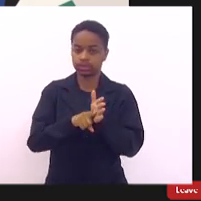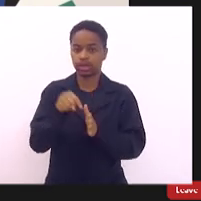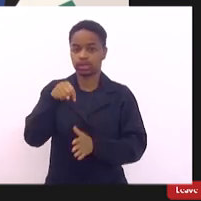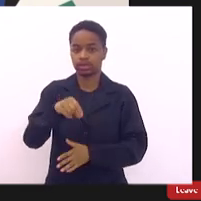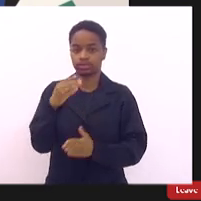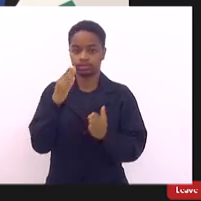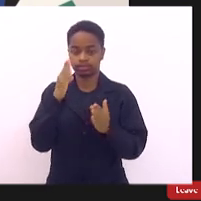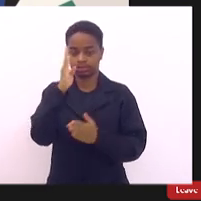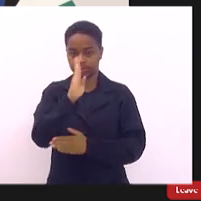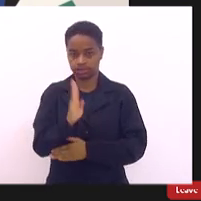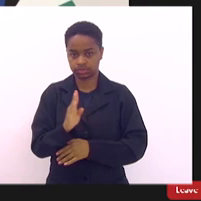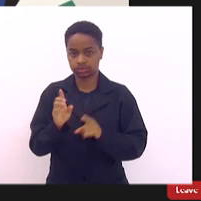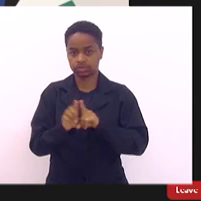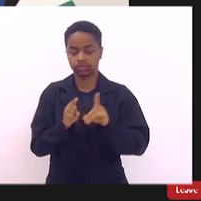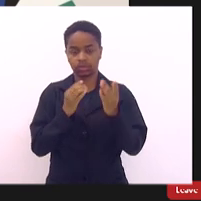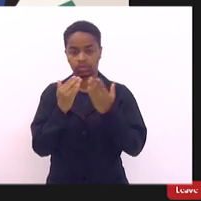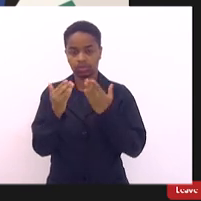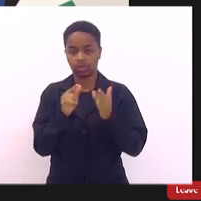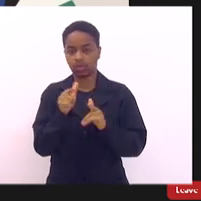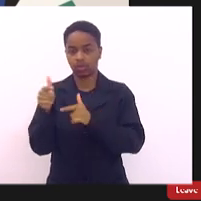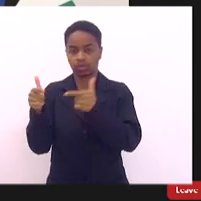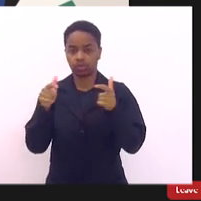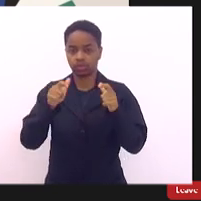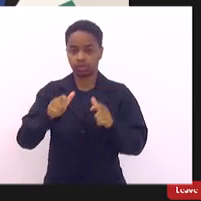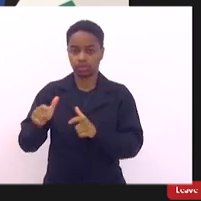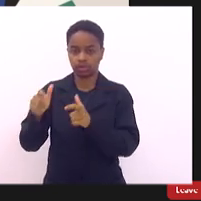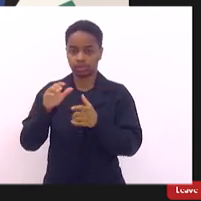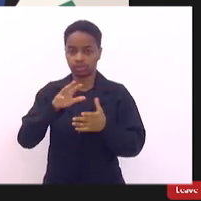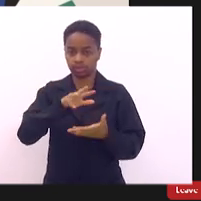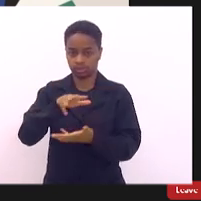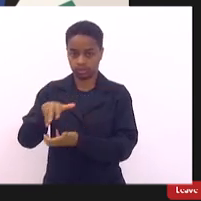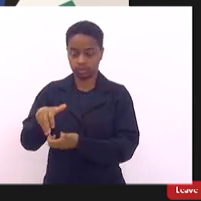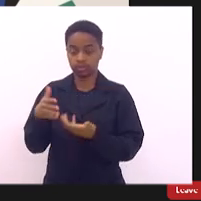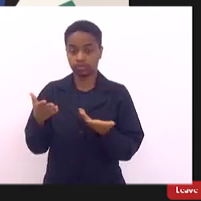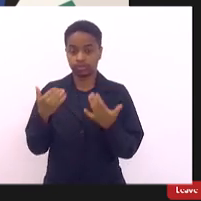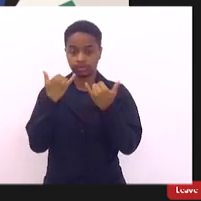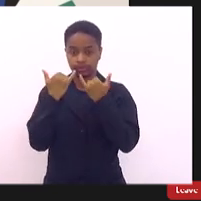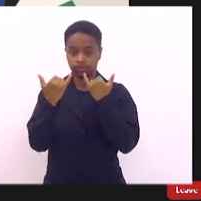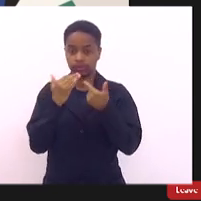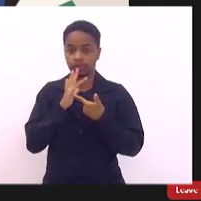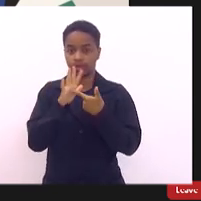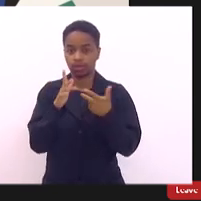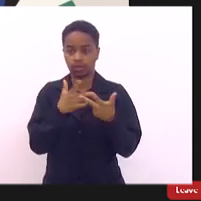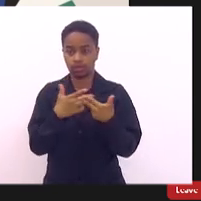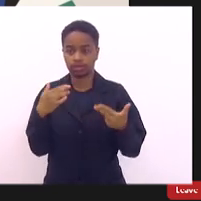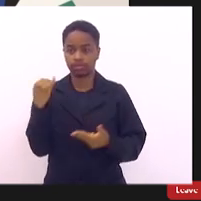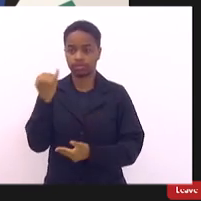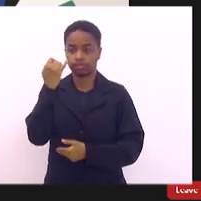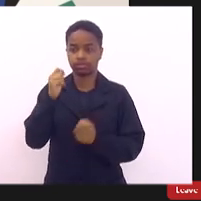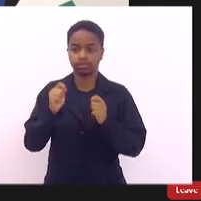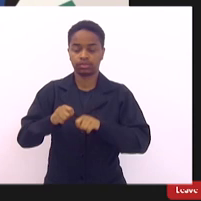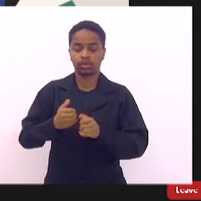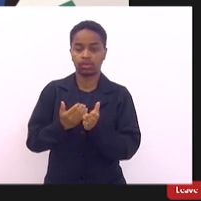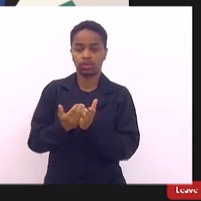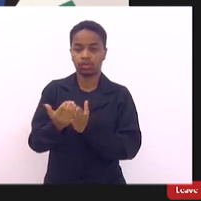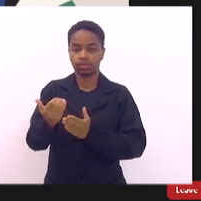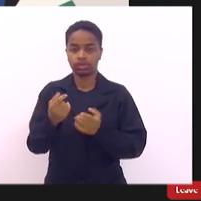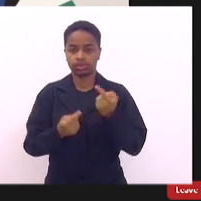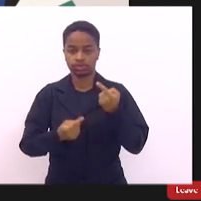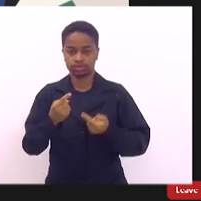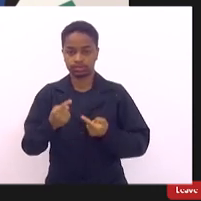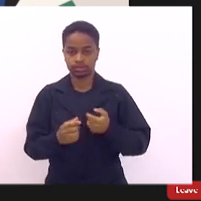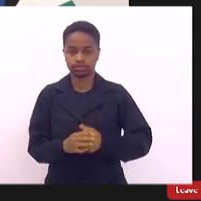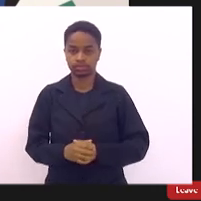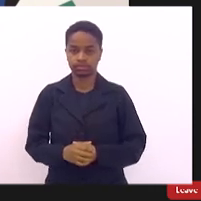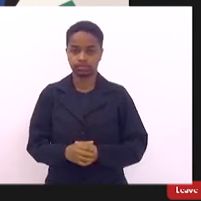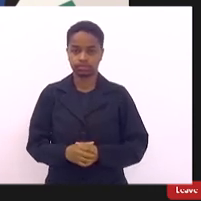com os dados do resto do mundo, e eu acho que esses dados trazem algumas coisas importantes para a gente começar essa discussão. Eu vou